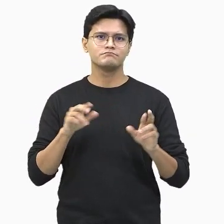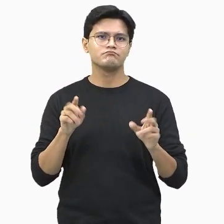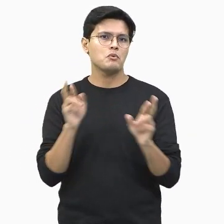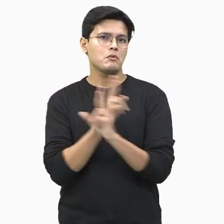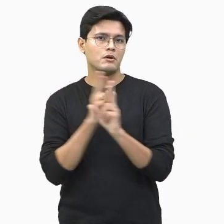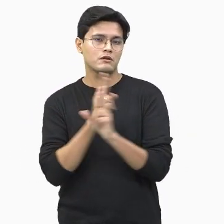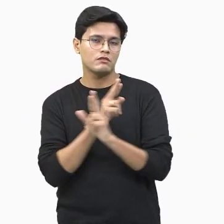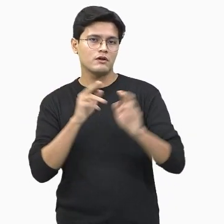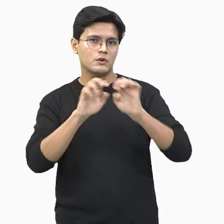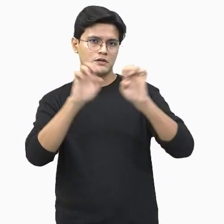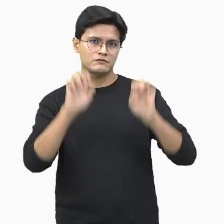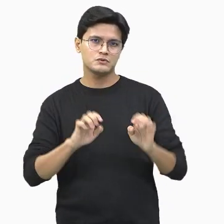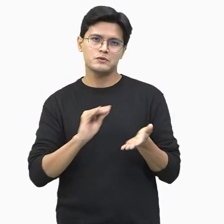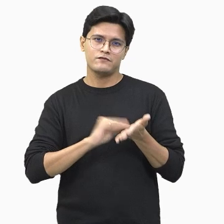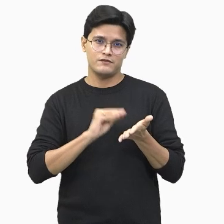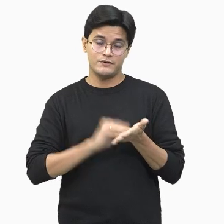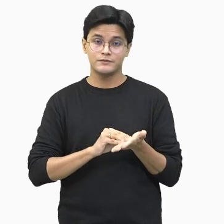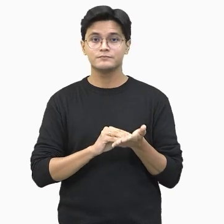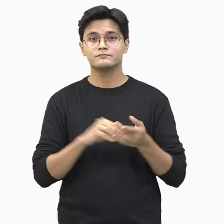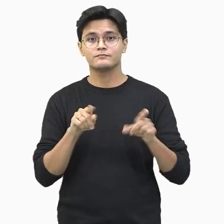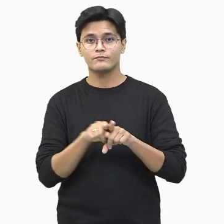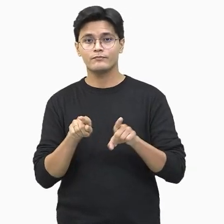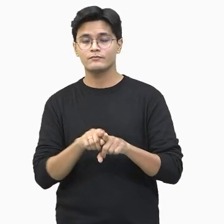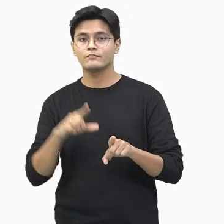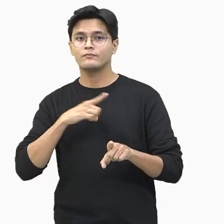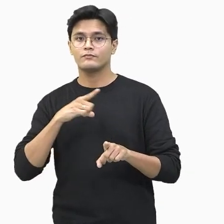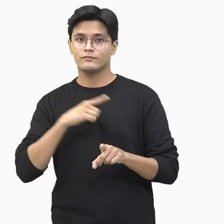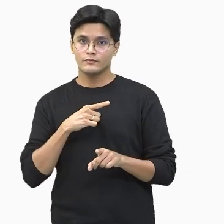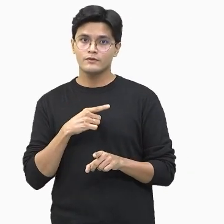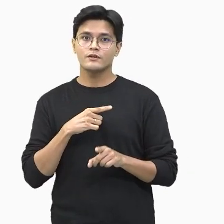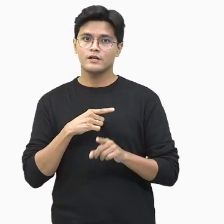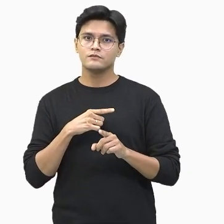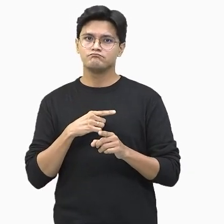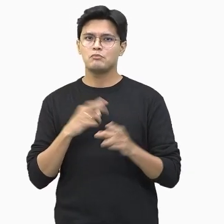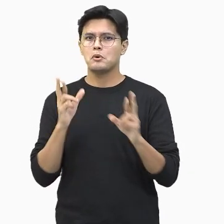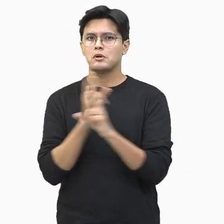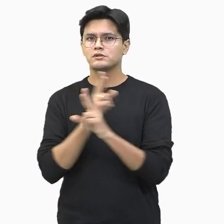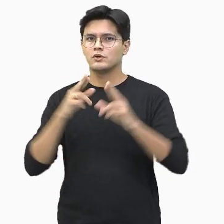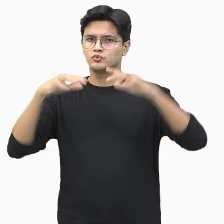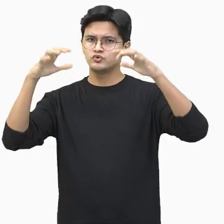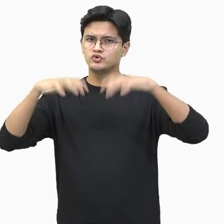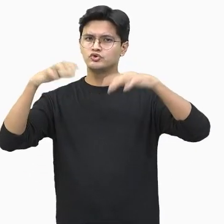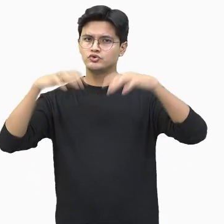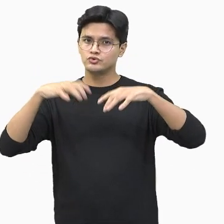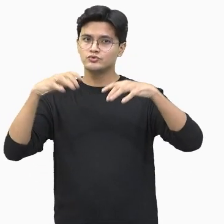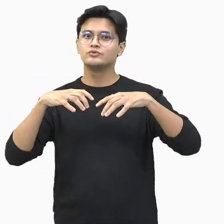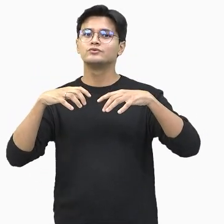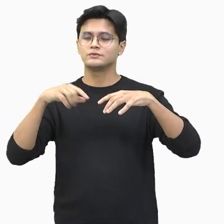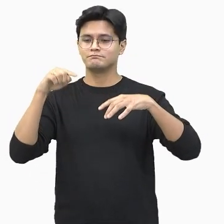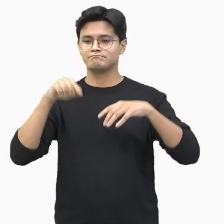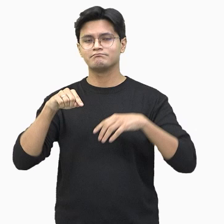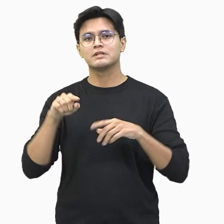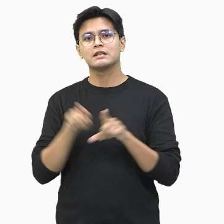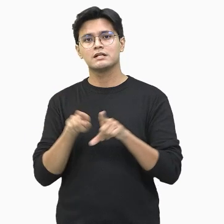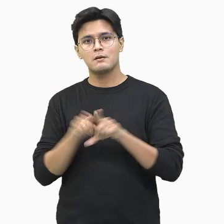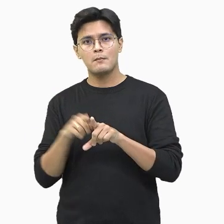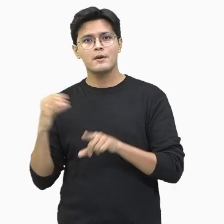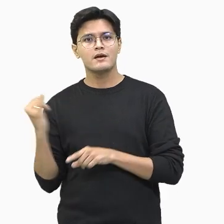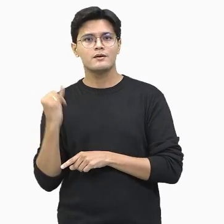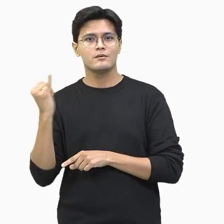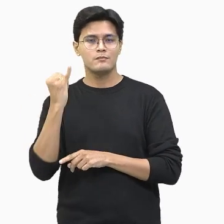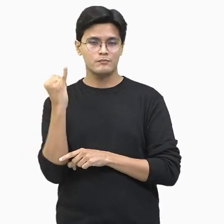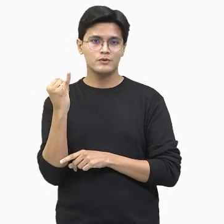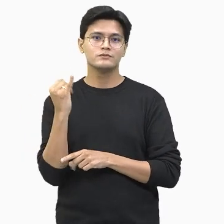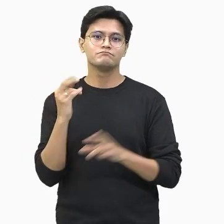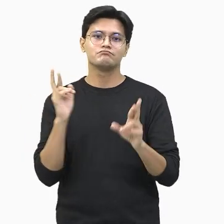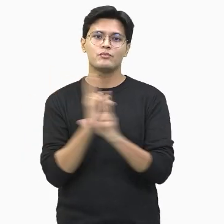deixa a desejar E aí temos também a questão das chuvas né que é um Outro fator também eh com relação